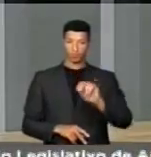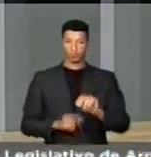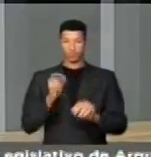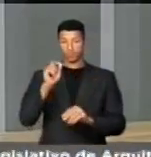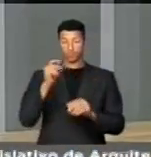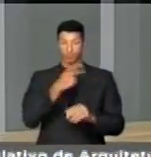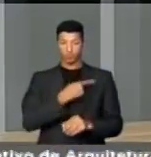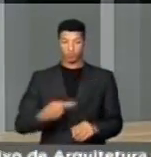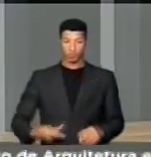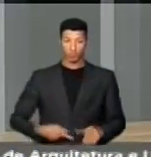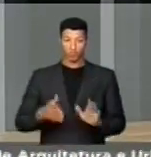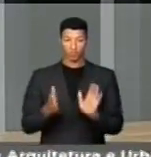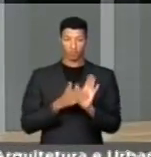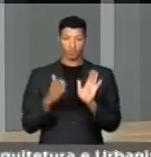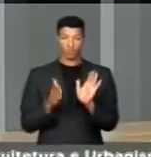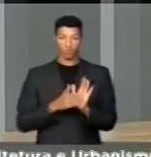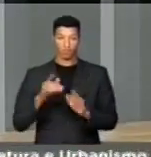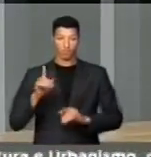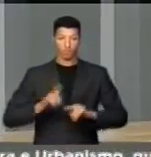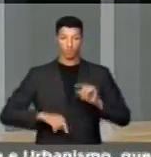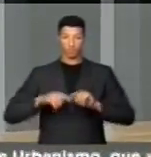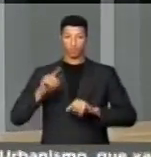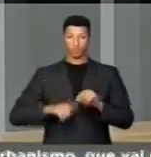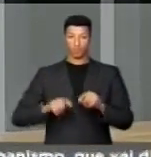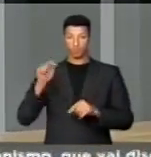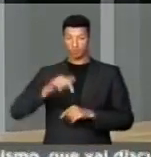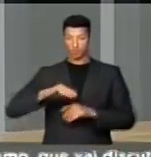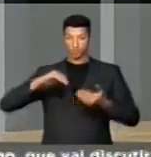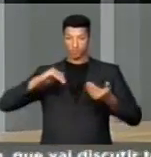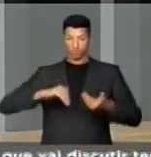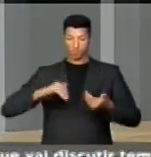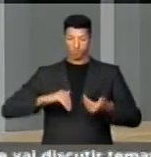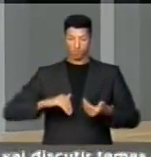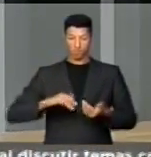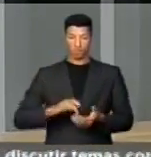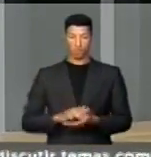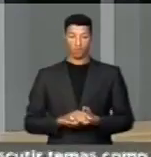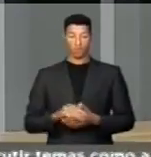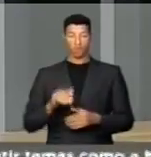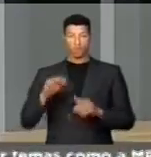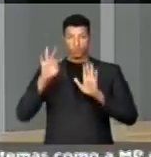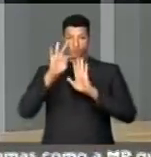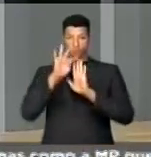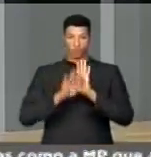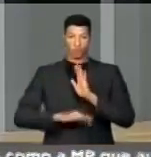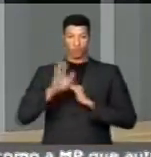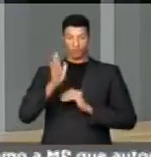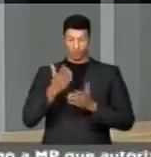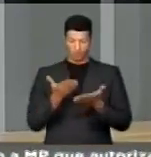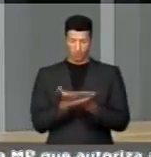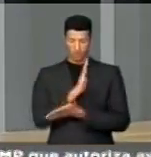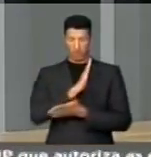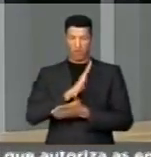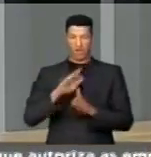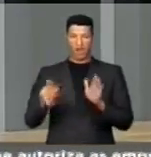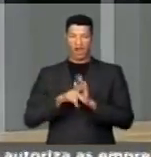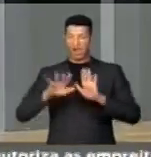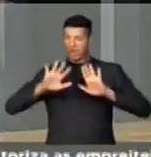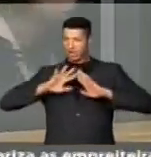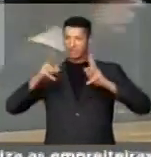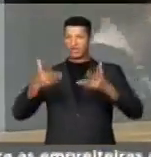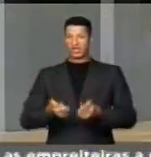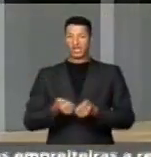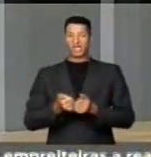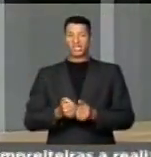que a presidente trata dessa matéria, e aqui no Congresso Nacional o texto foi aprovado na sua